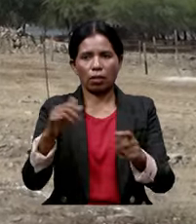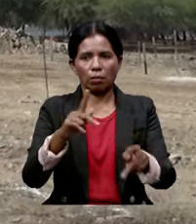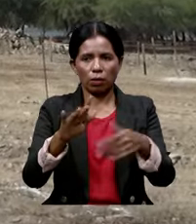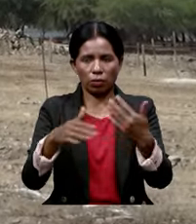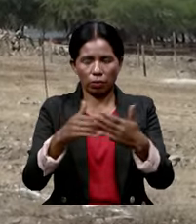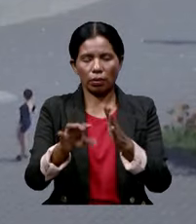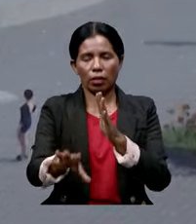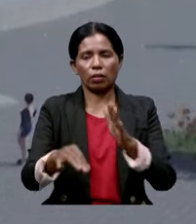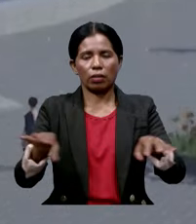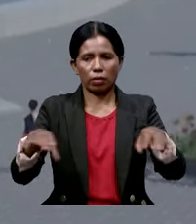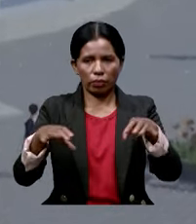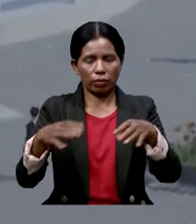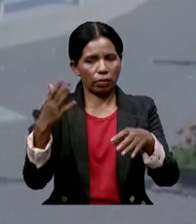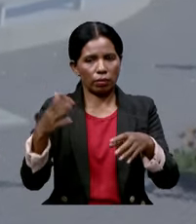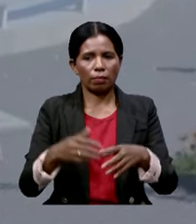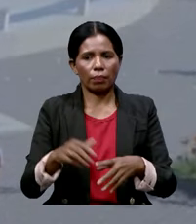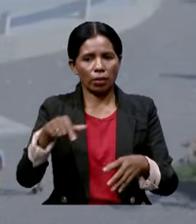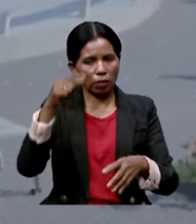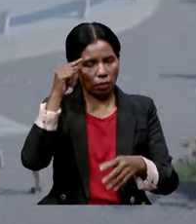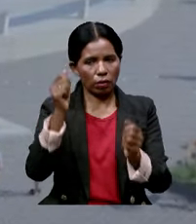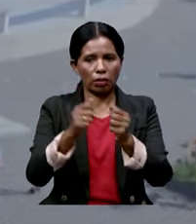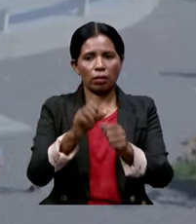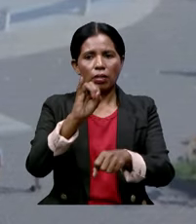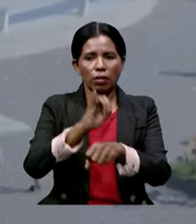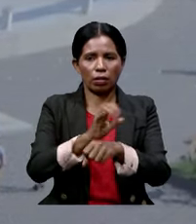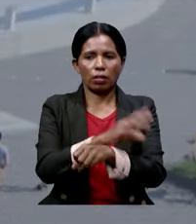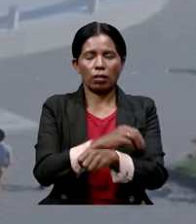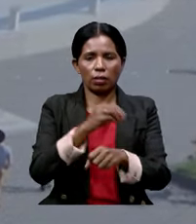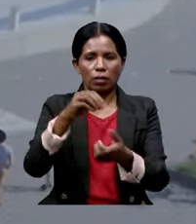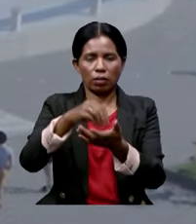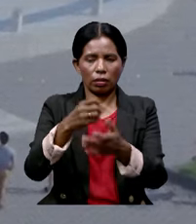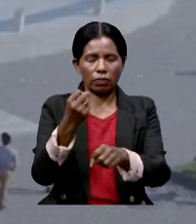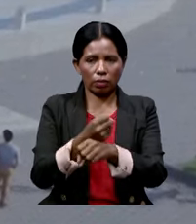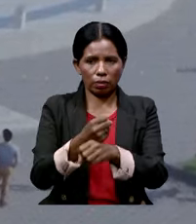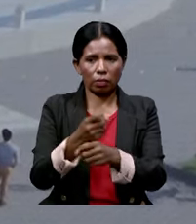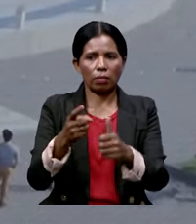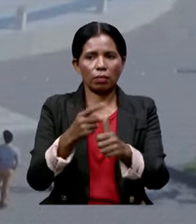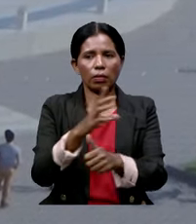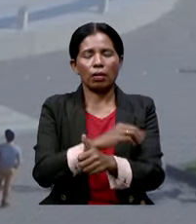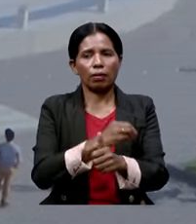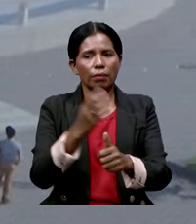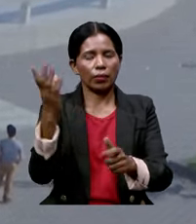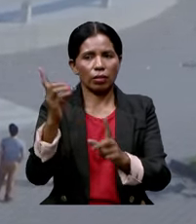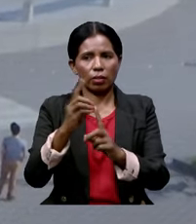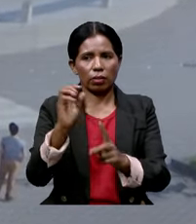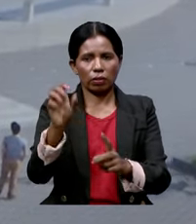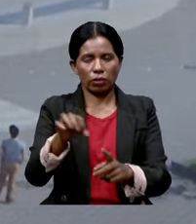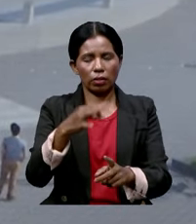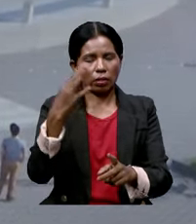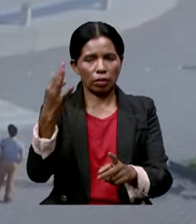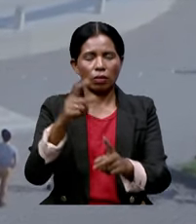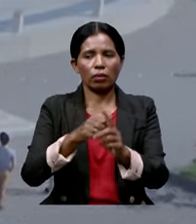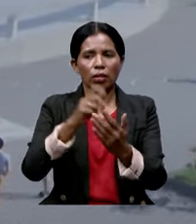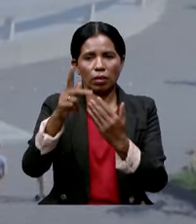beli hitung untuk servisnya. Governo ho igreja halau lansamento oficial tau fatuk dahuluk ba konstrusang altar ne ya lorong saun resing itu fulan abril tina